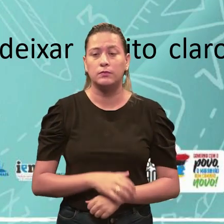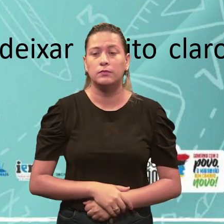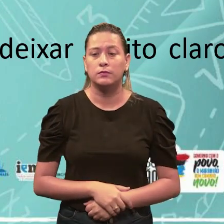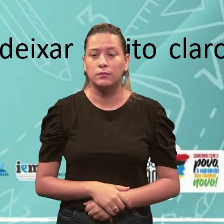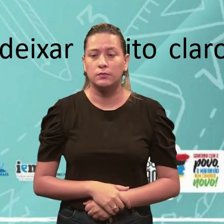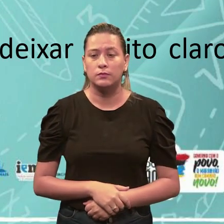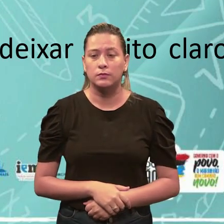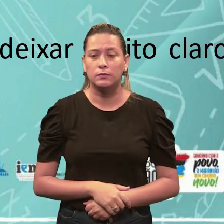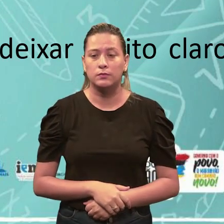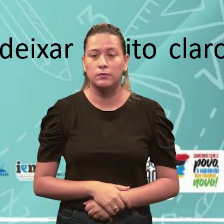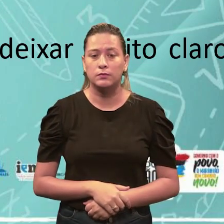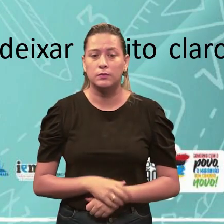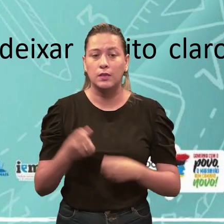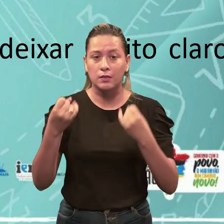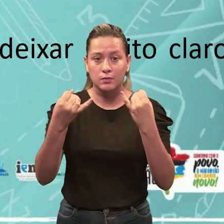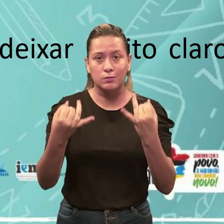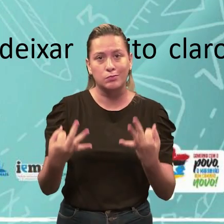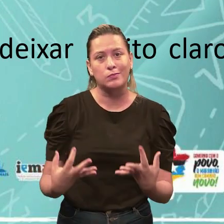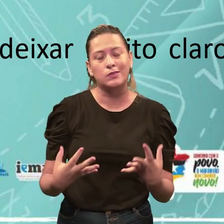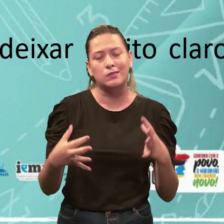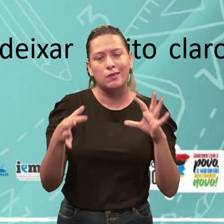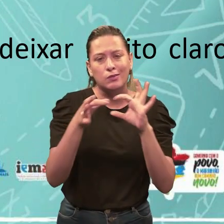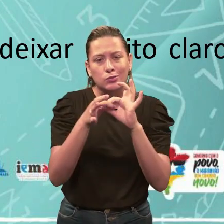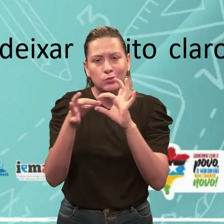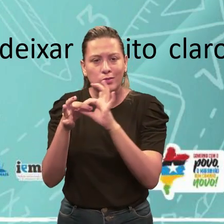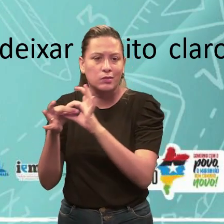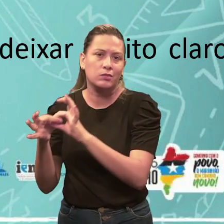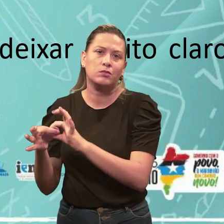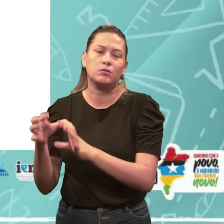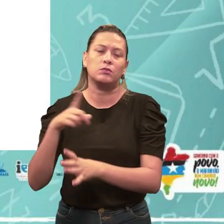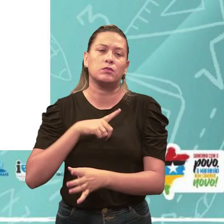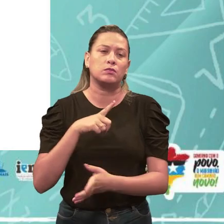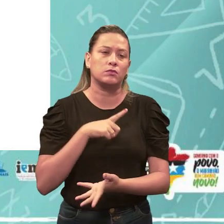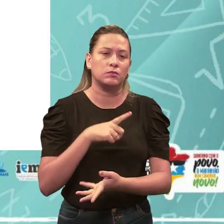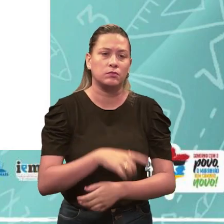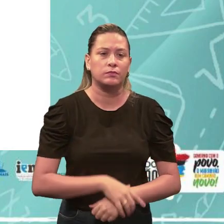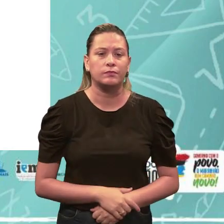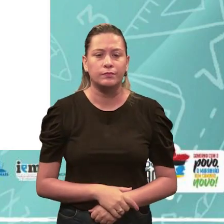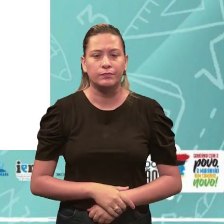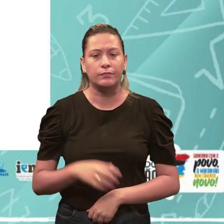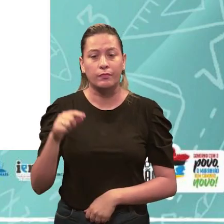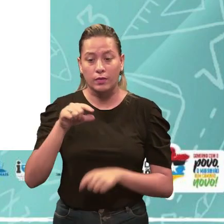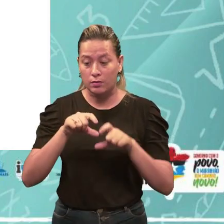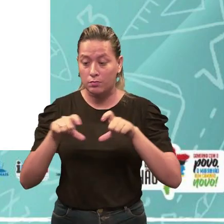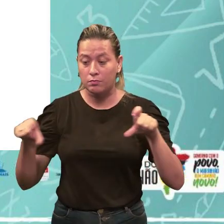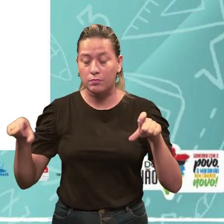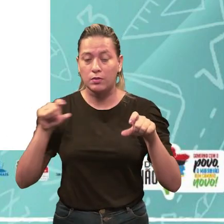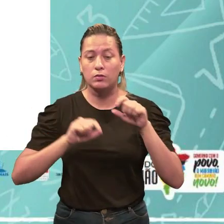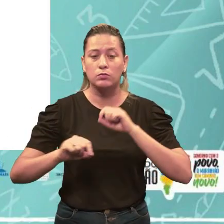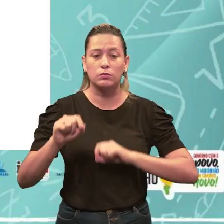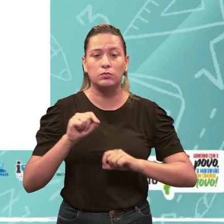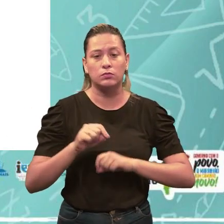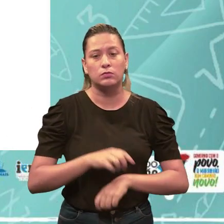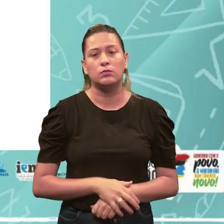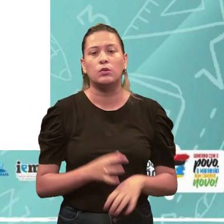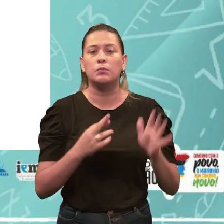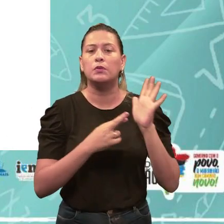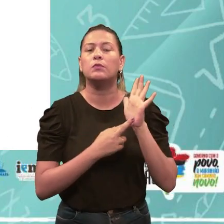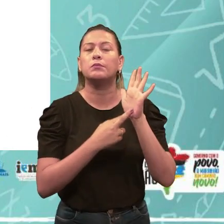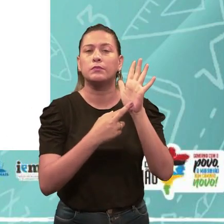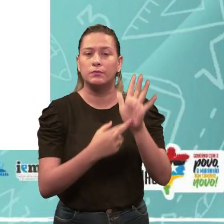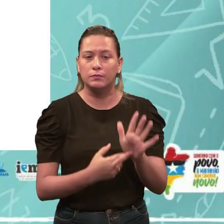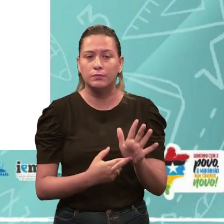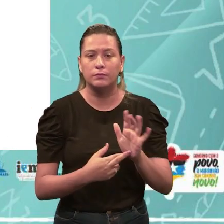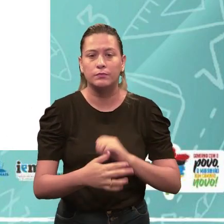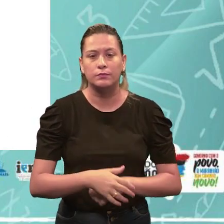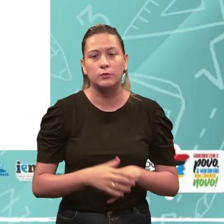quaisquer, devemos deixar muito claro quais são as conexões existentes, né? Então, a elaboração de esquemas. A figura abaixo mostra